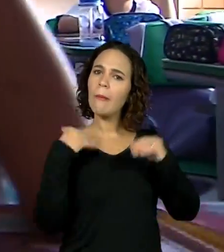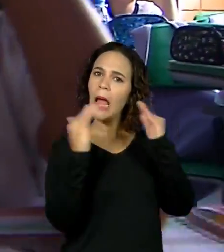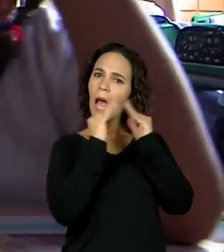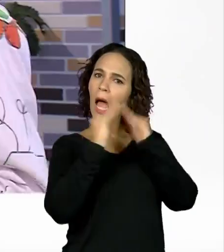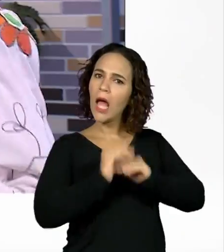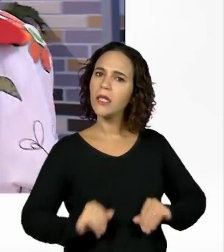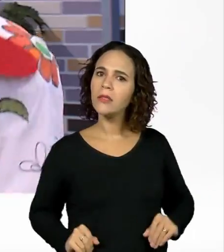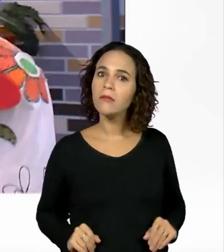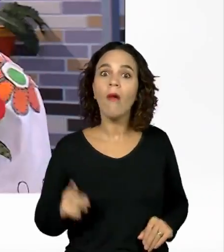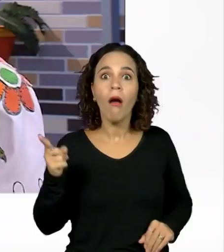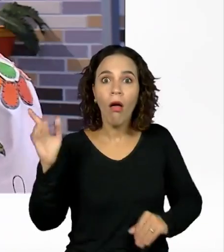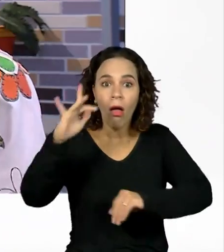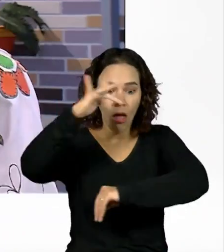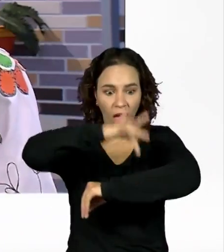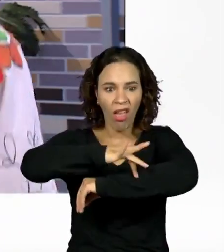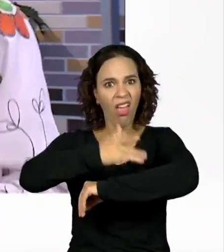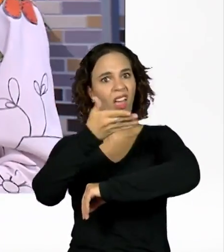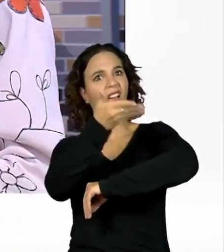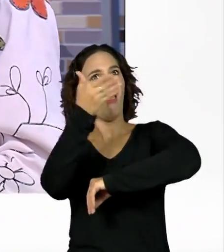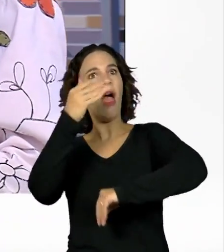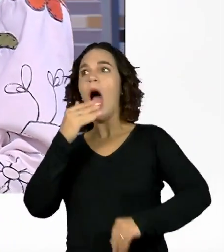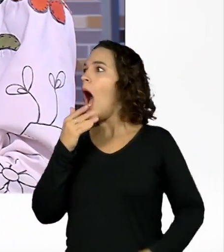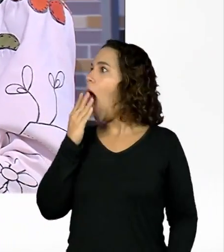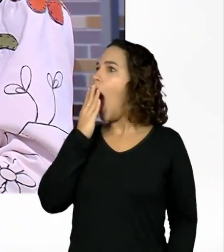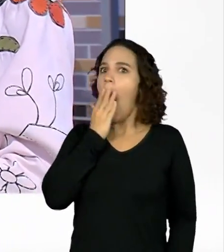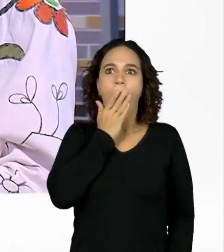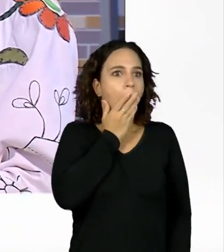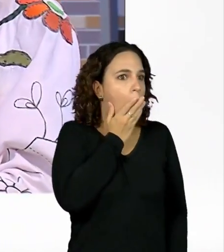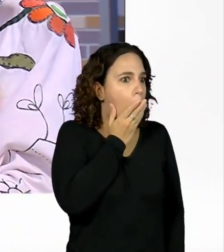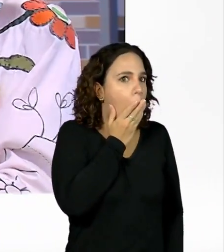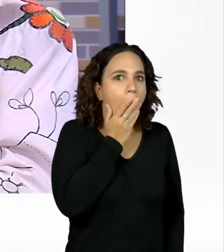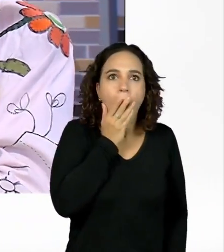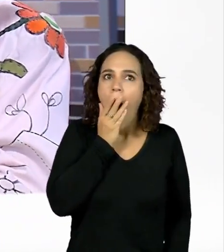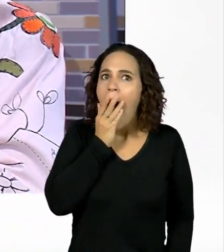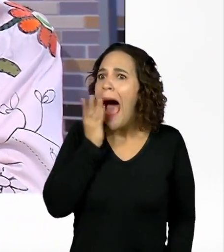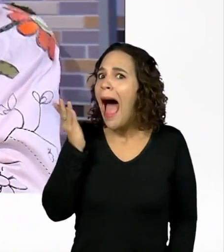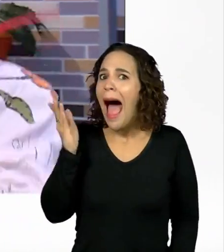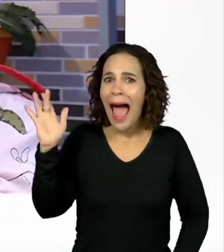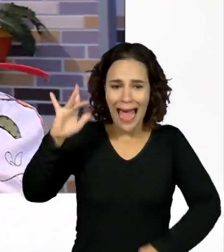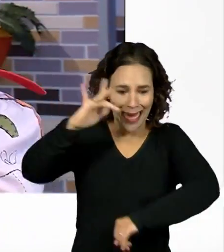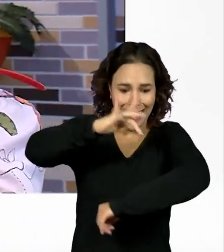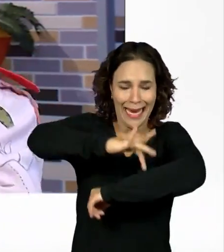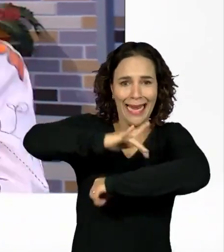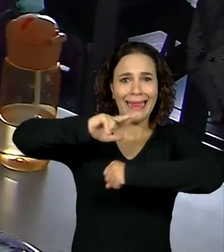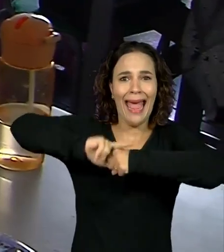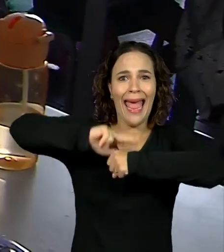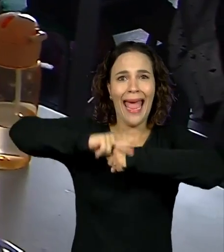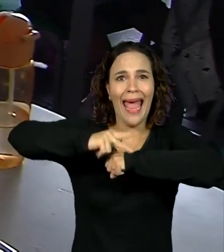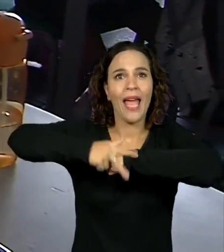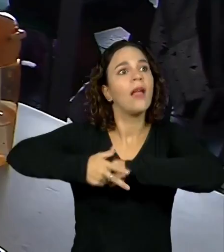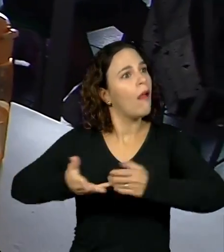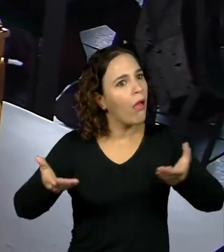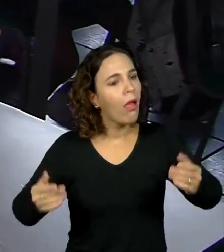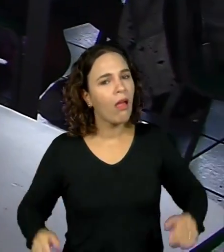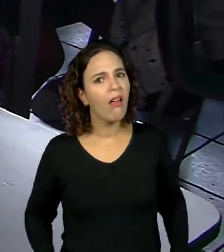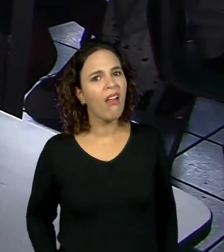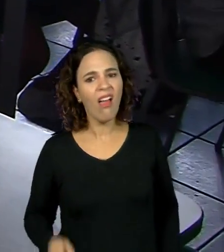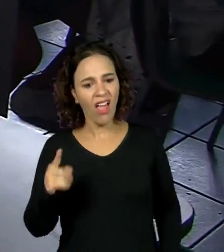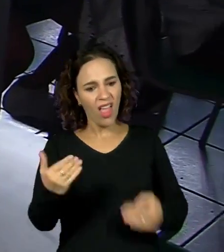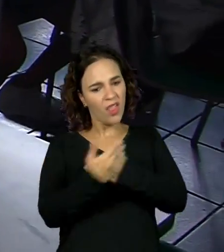casa? O Aedes aegypti! O mosquito da dengue! Sim, ele